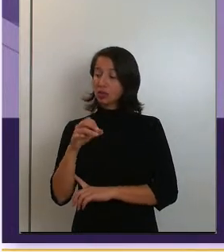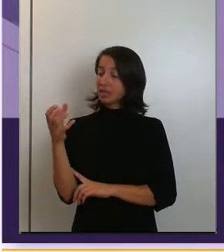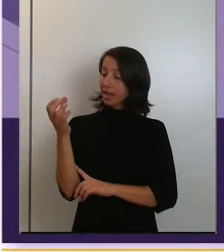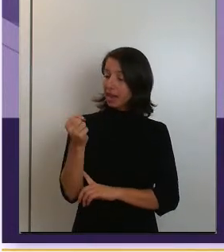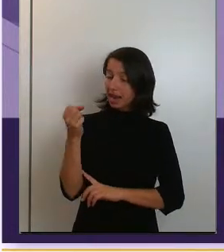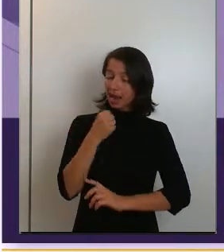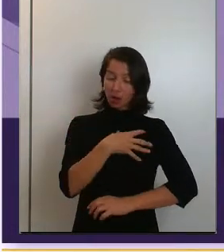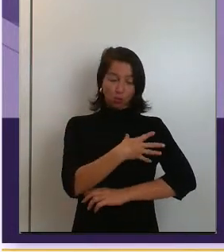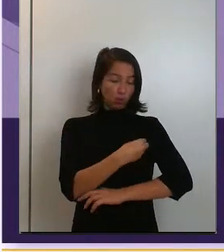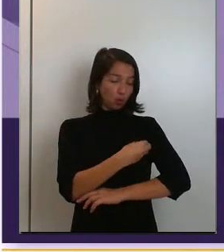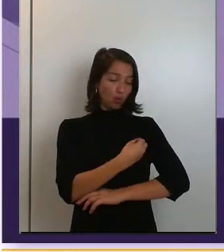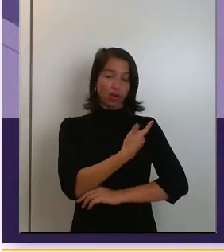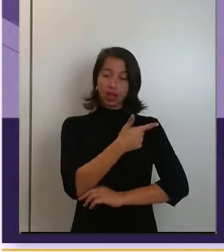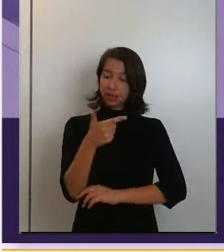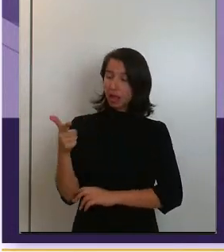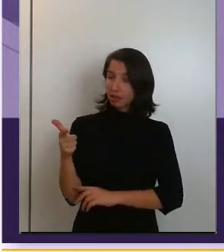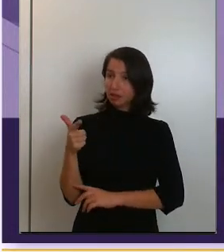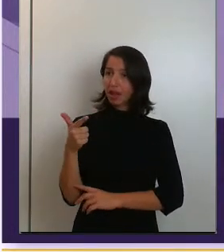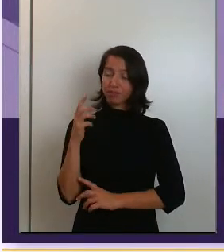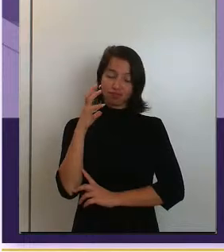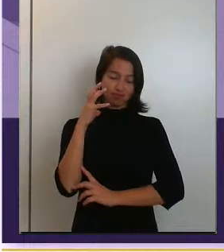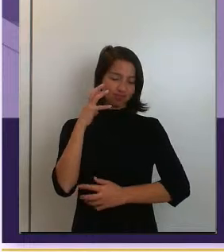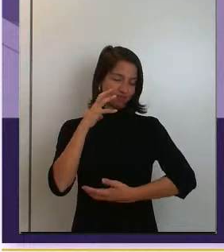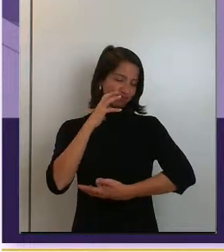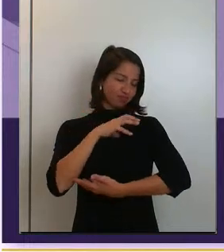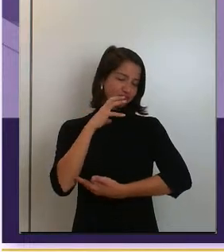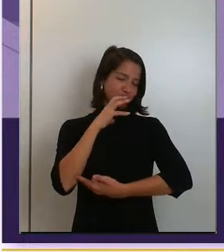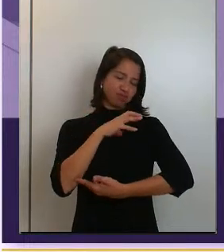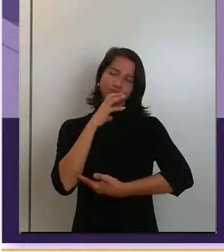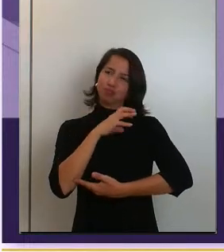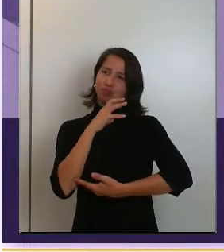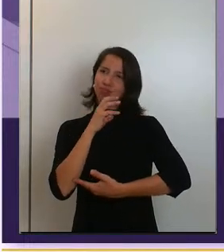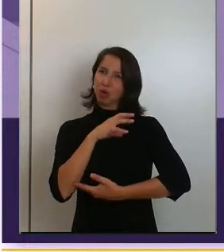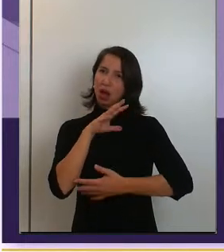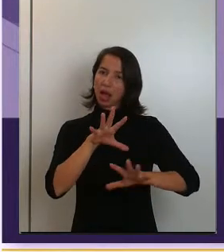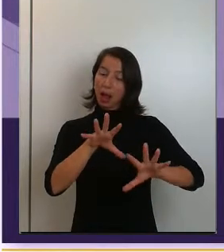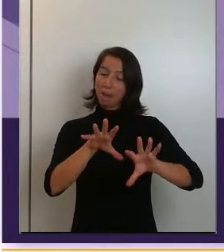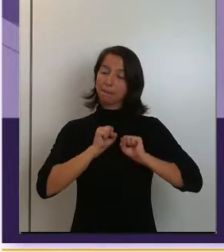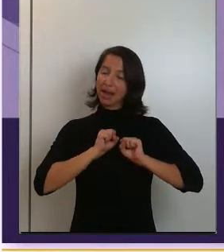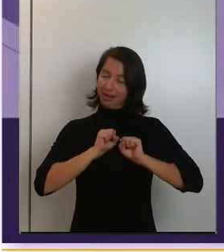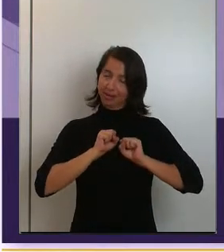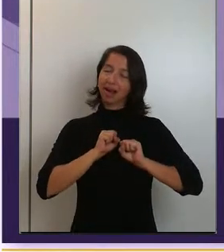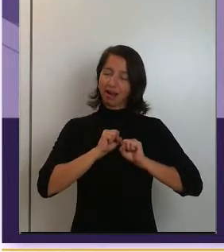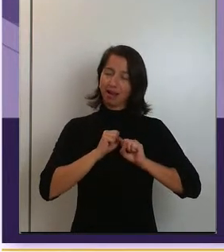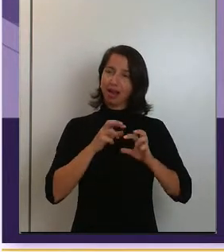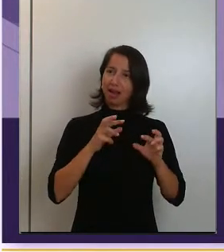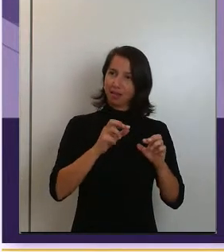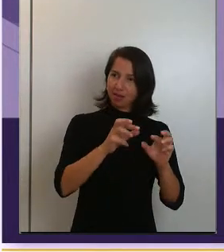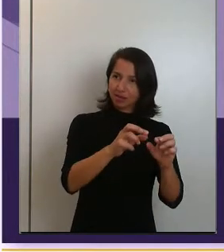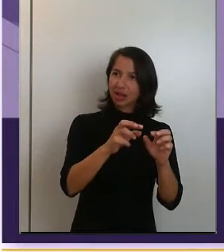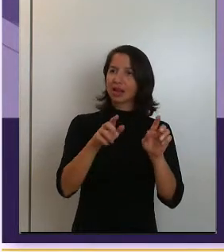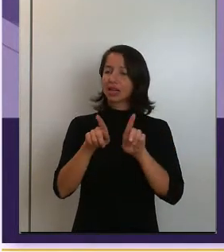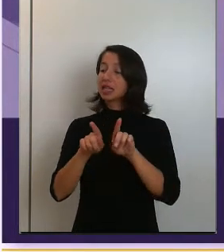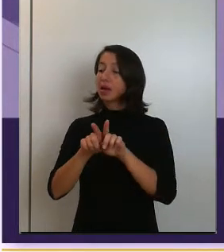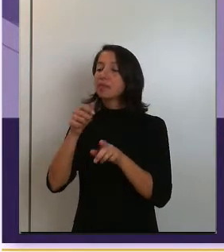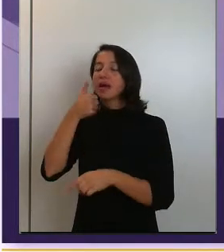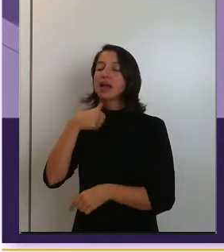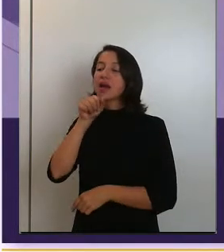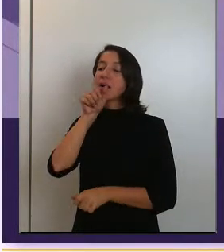com mais licenças médicas associadas à necessidade de acompanhar os seus